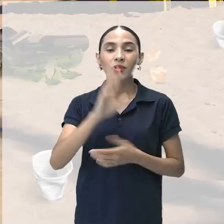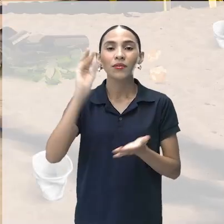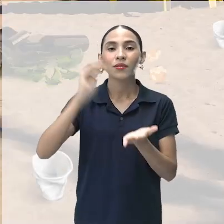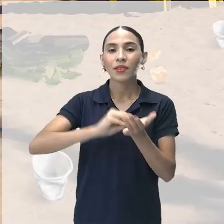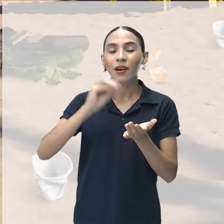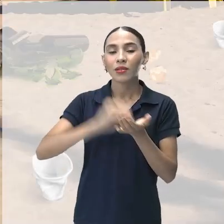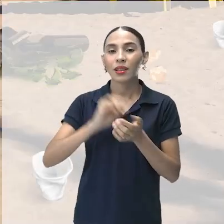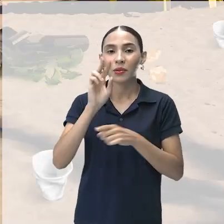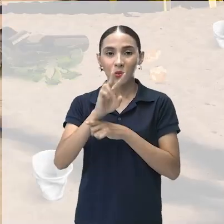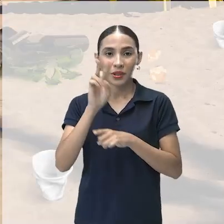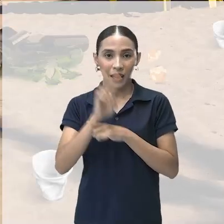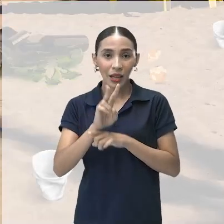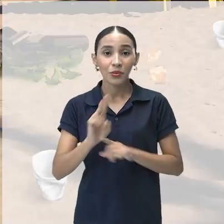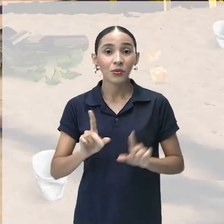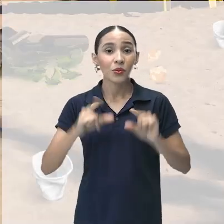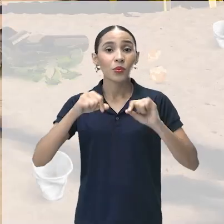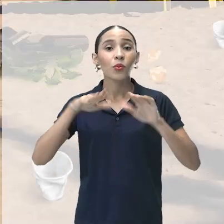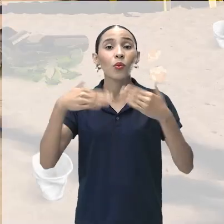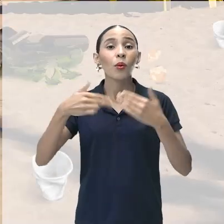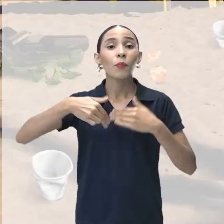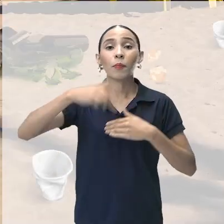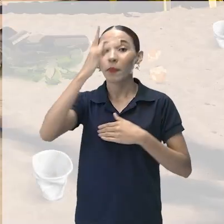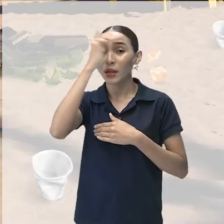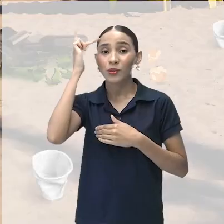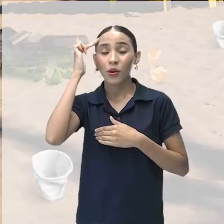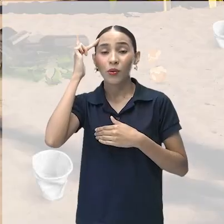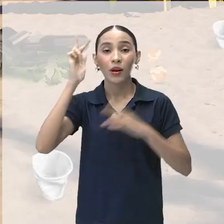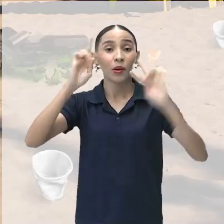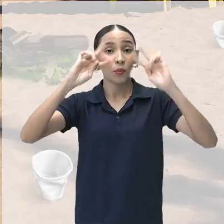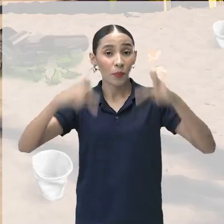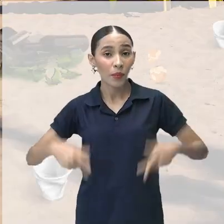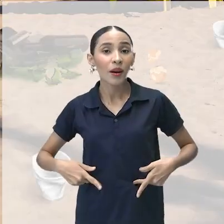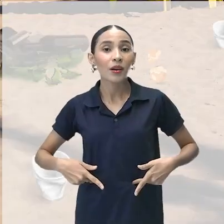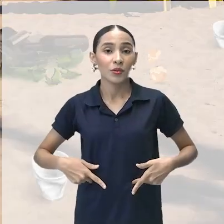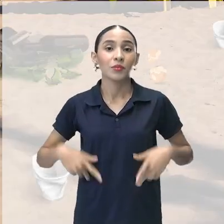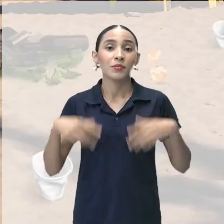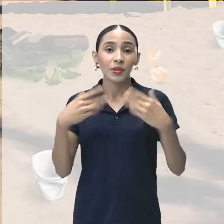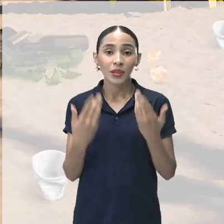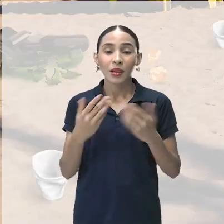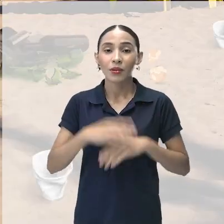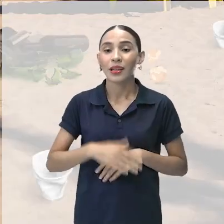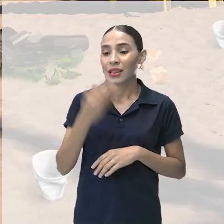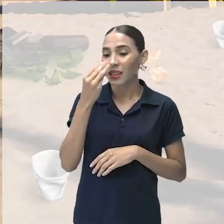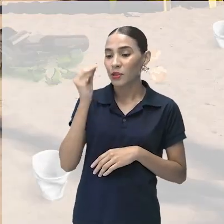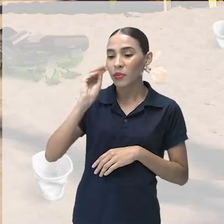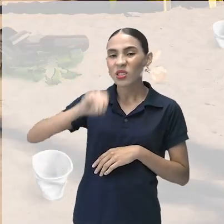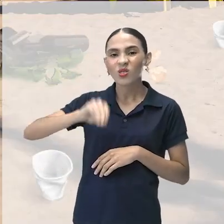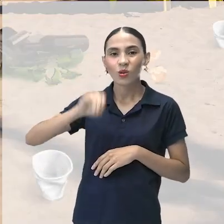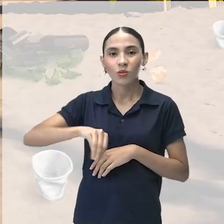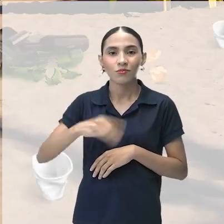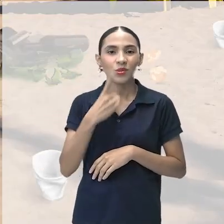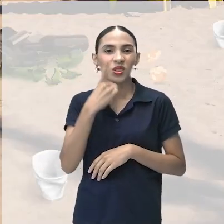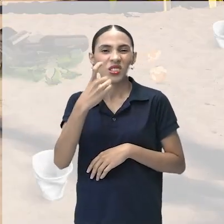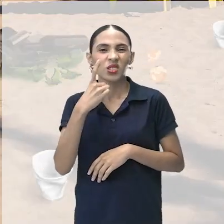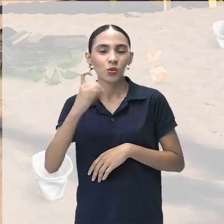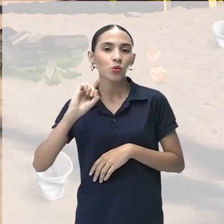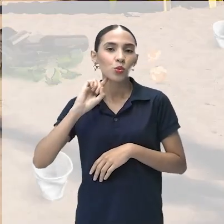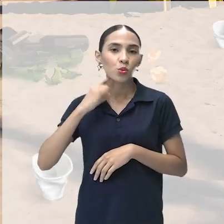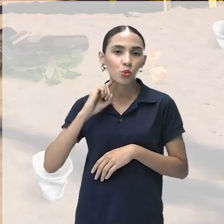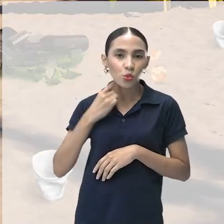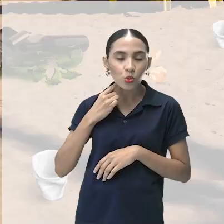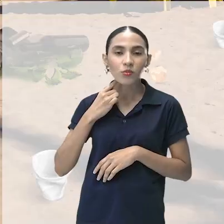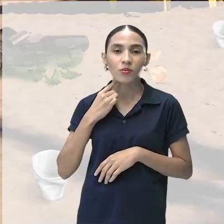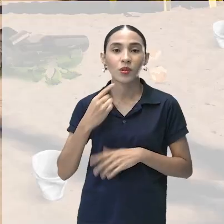falta de cuidados de quem? Do ser humano, que deixou este rastro de lixo